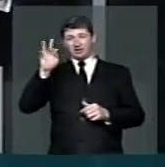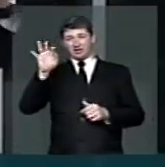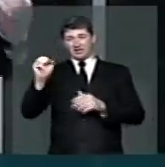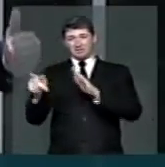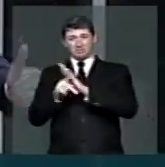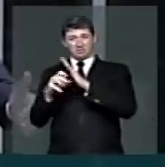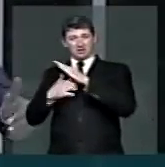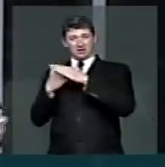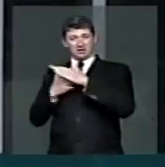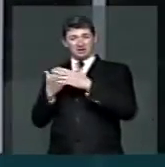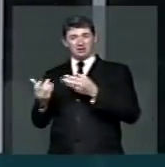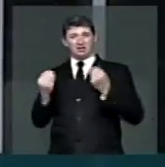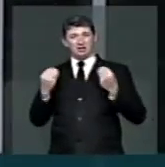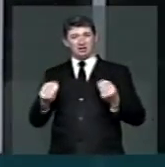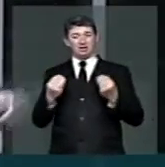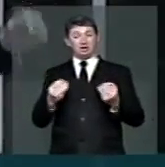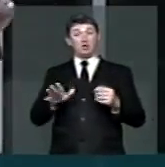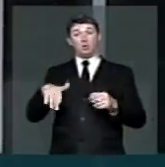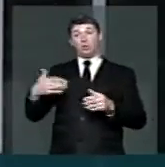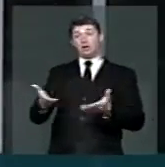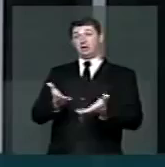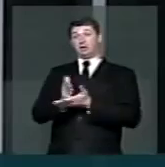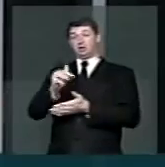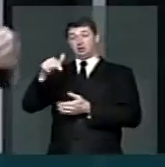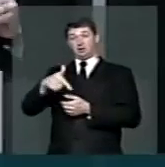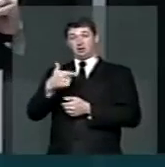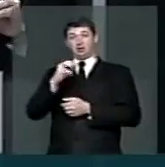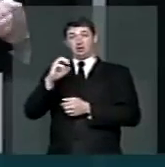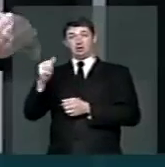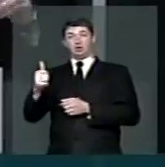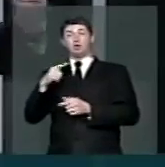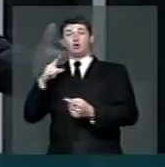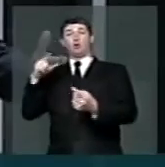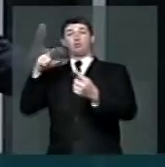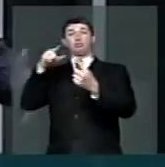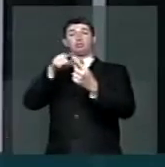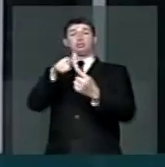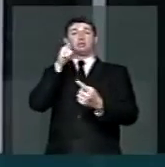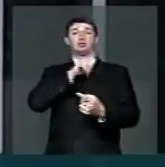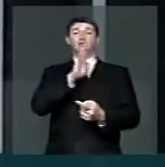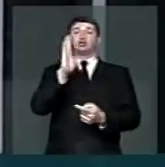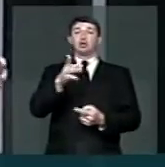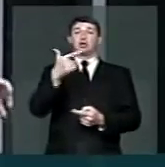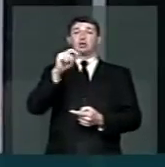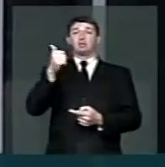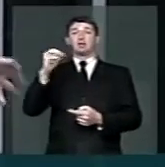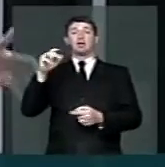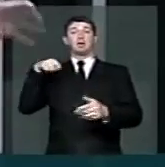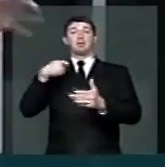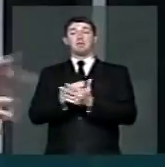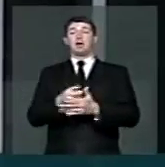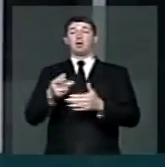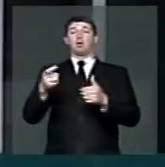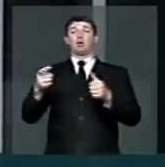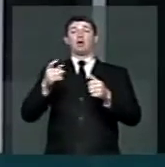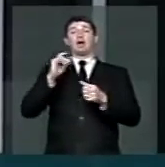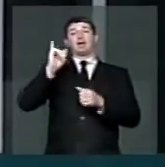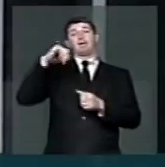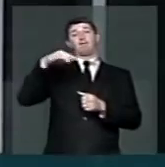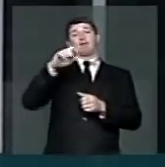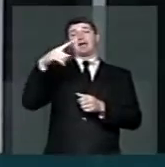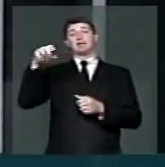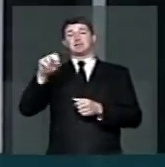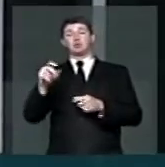o projeto aqui é aprovado em 2001, teve a sua finalidade alcançada, que era cobrir os expurgos inflacionários do